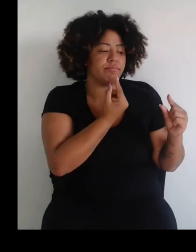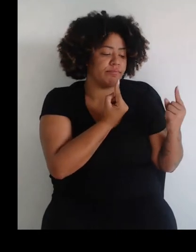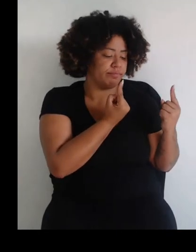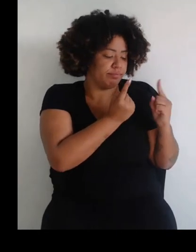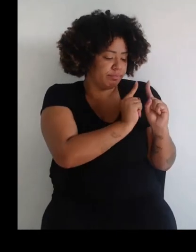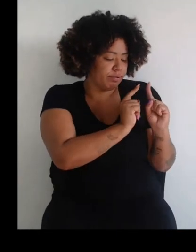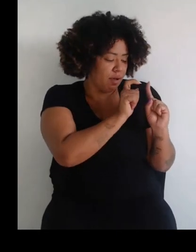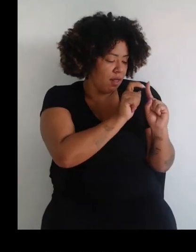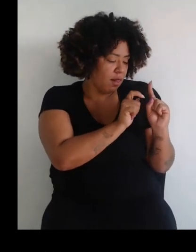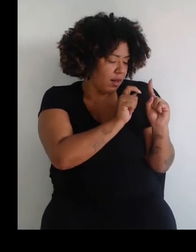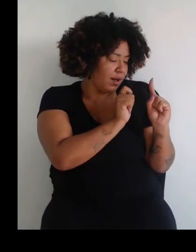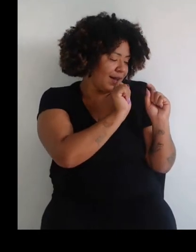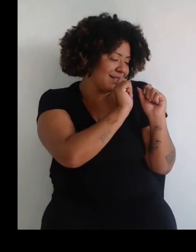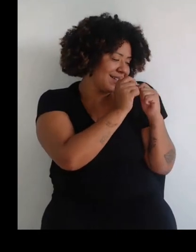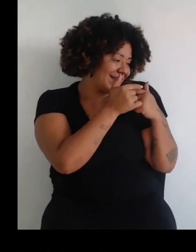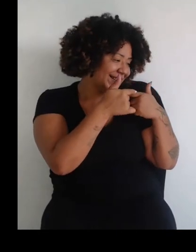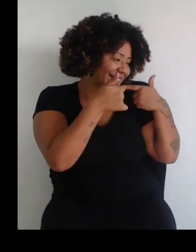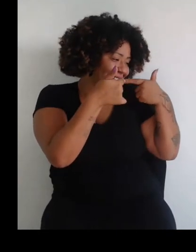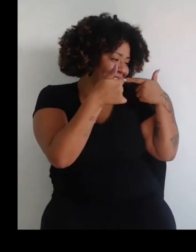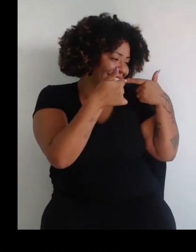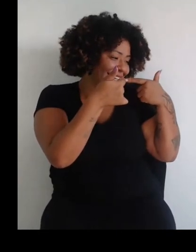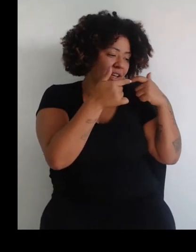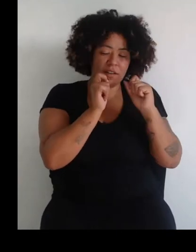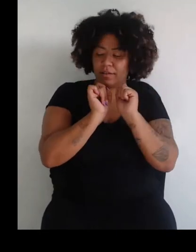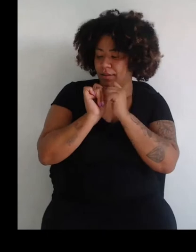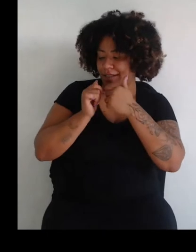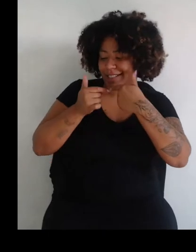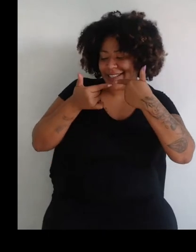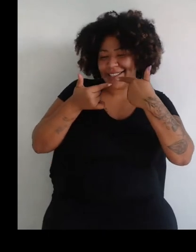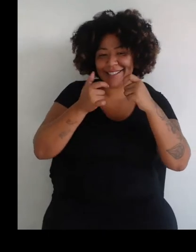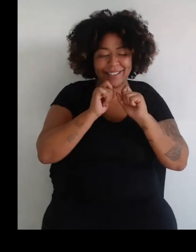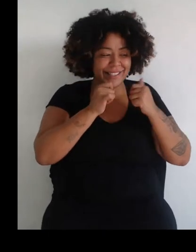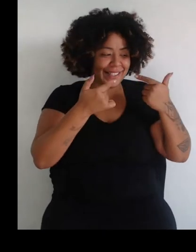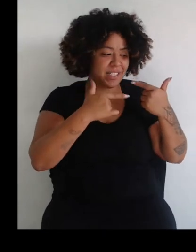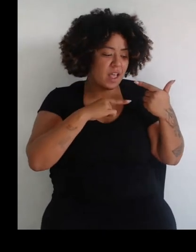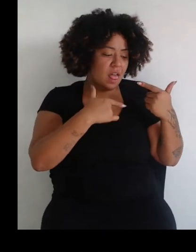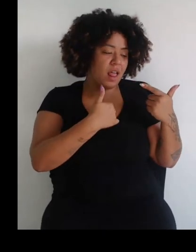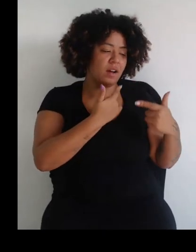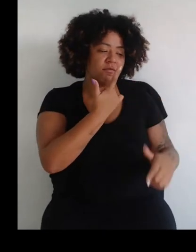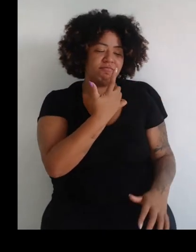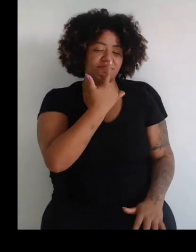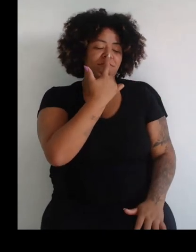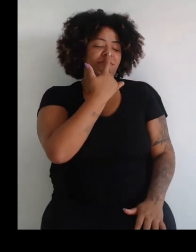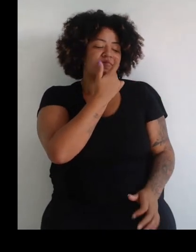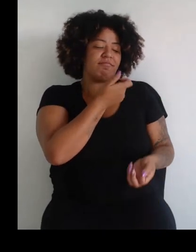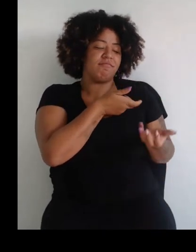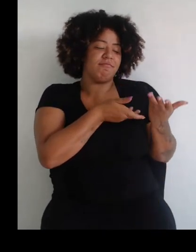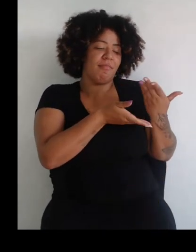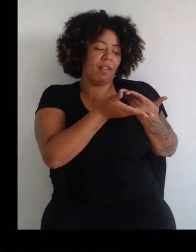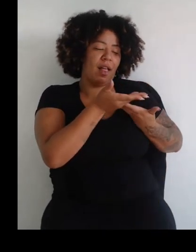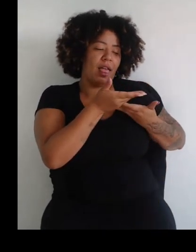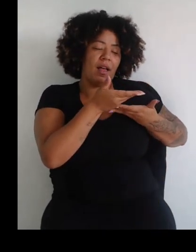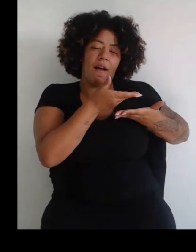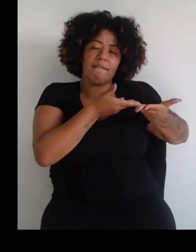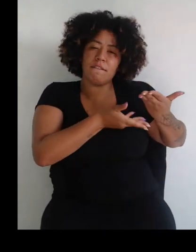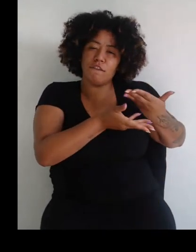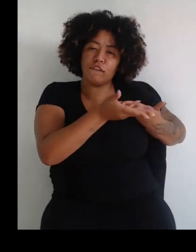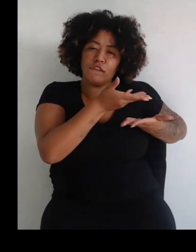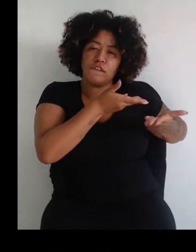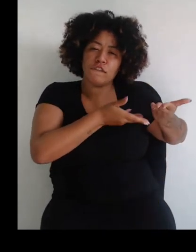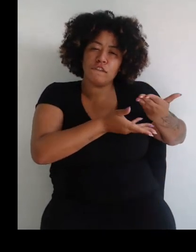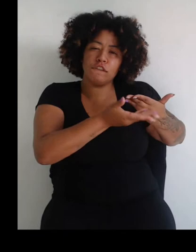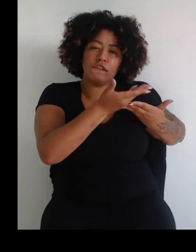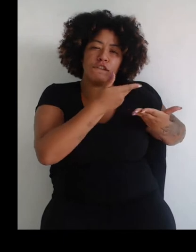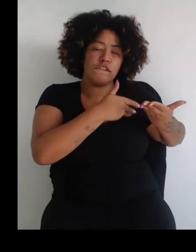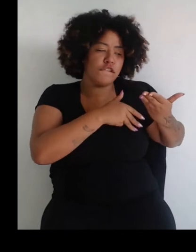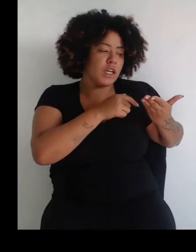e sorria e depois olham para o corpo todo e se houver reação quem sabe eles conseguem atrair alguém que